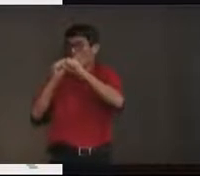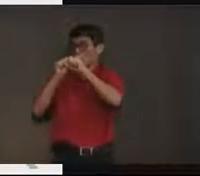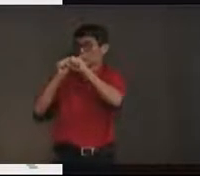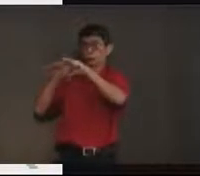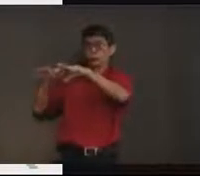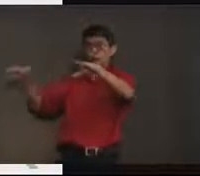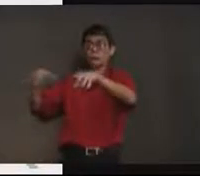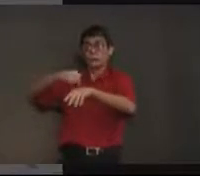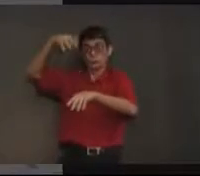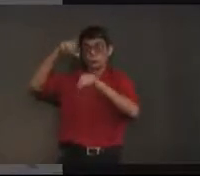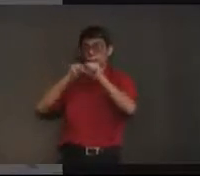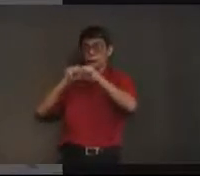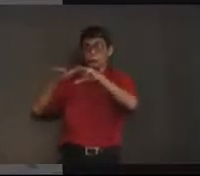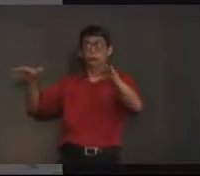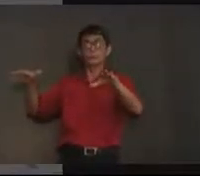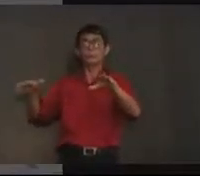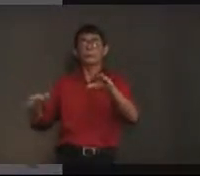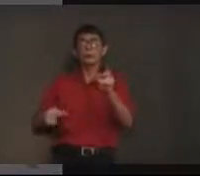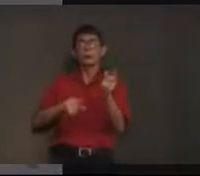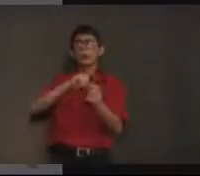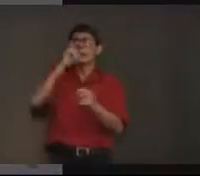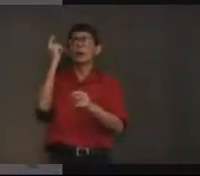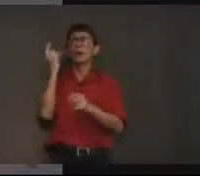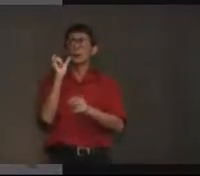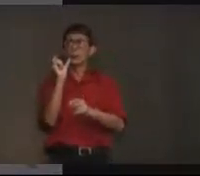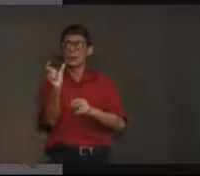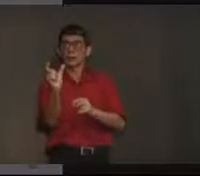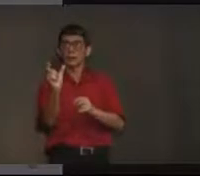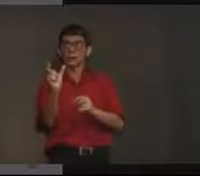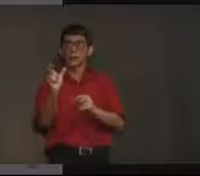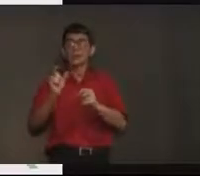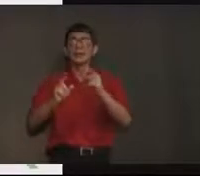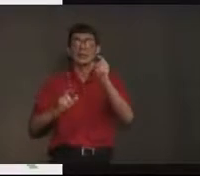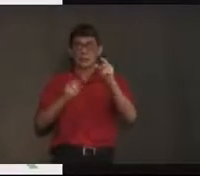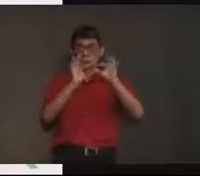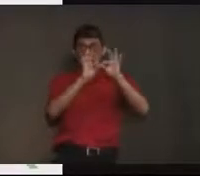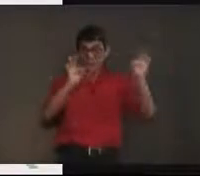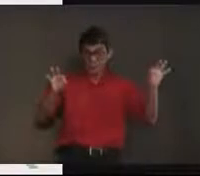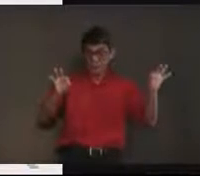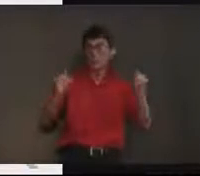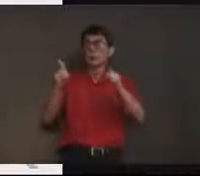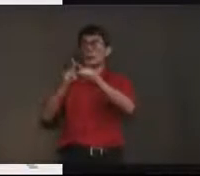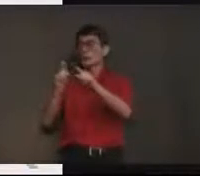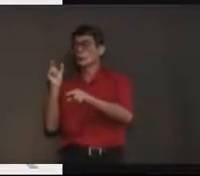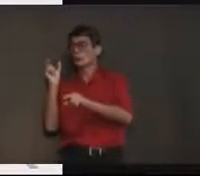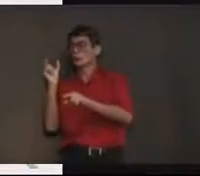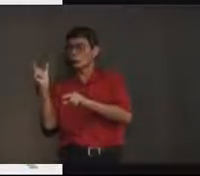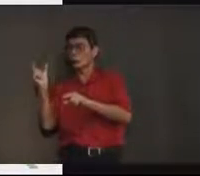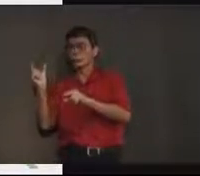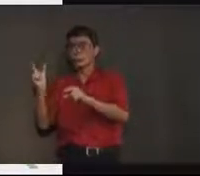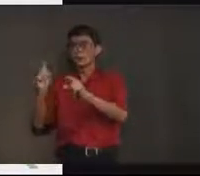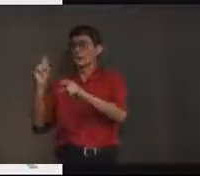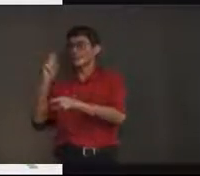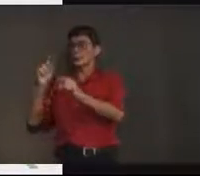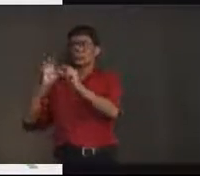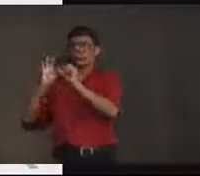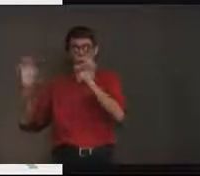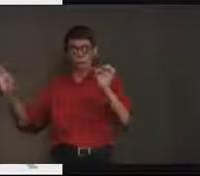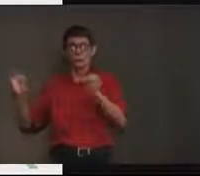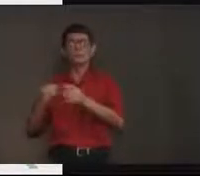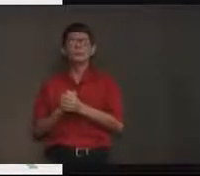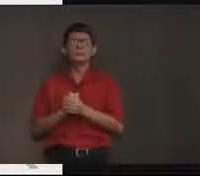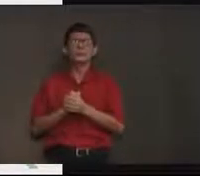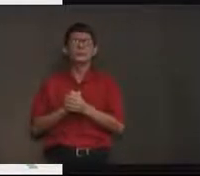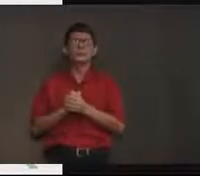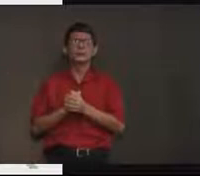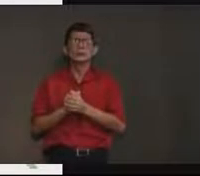diz e depois vem o termo linear e o termo não linear É esse aqui colocar dessa maneira seria uma forma